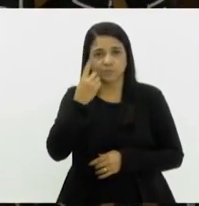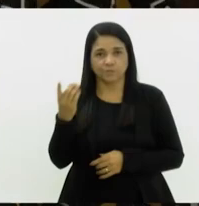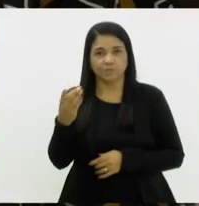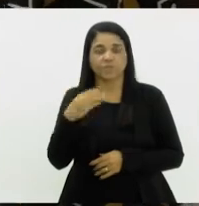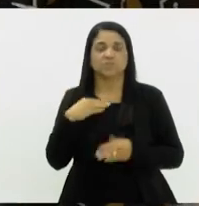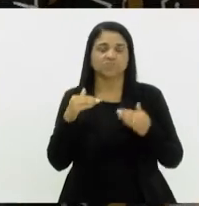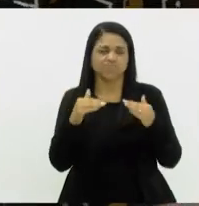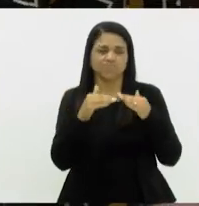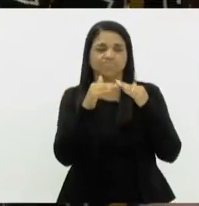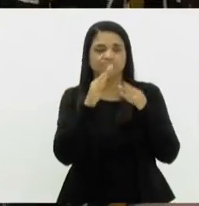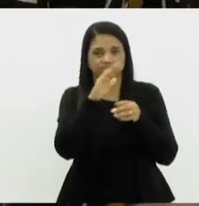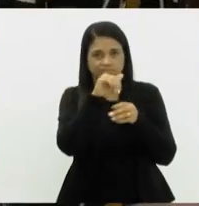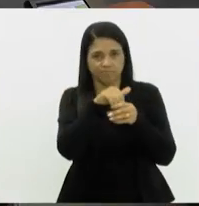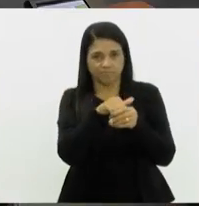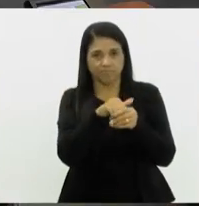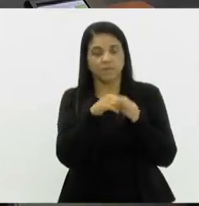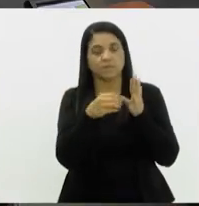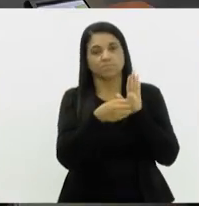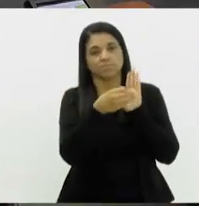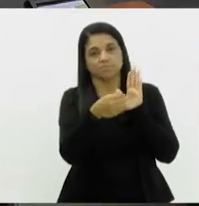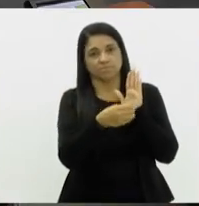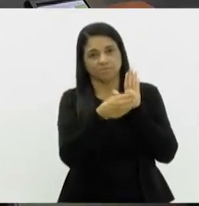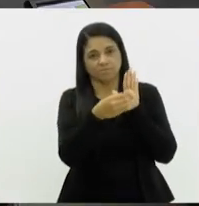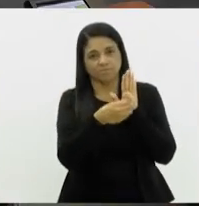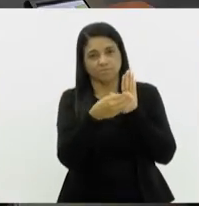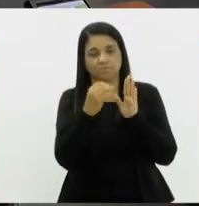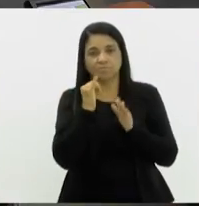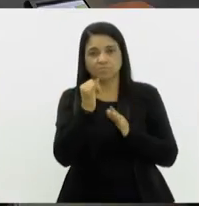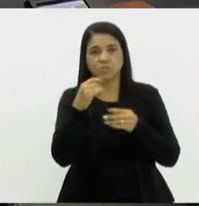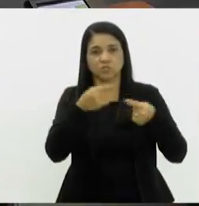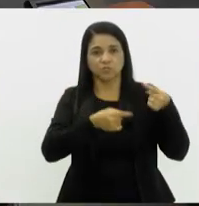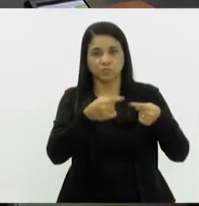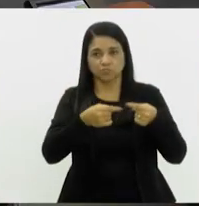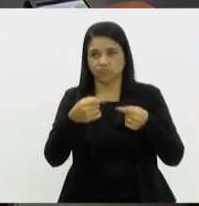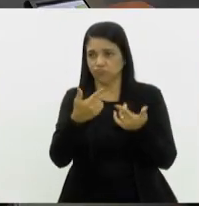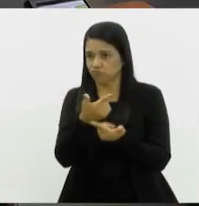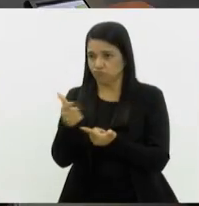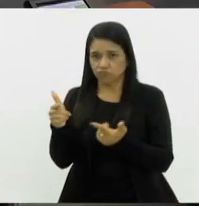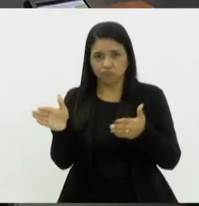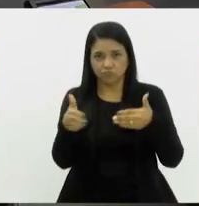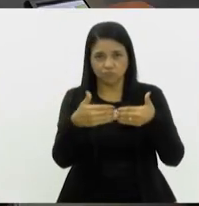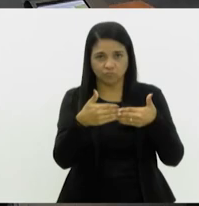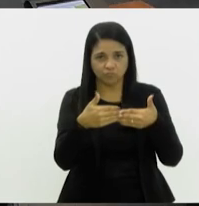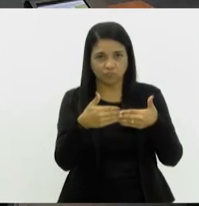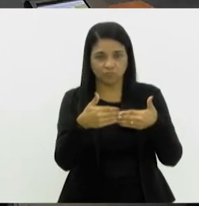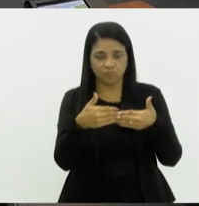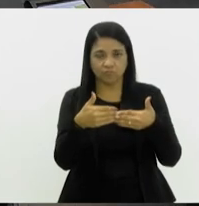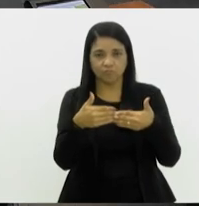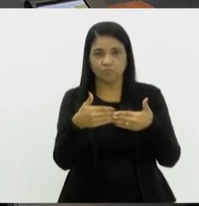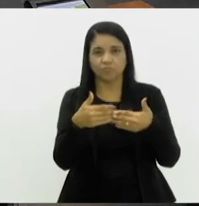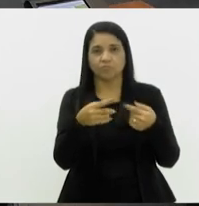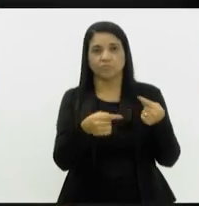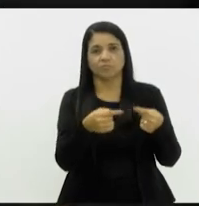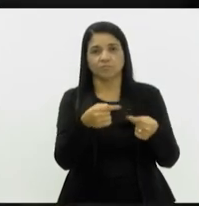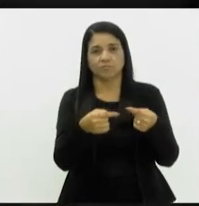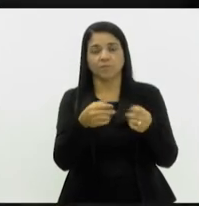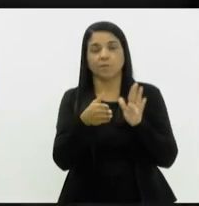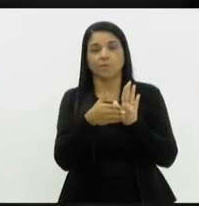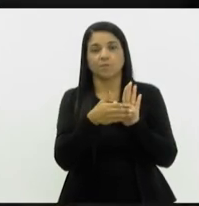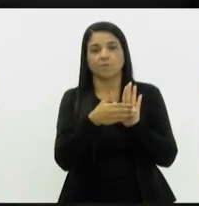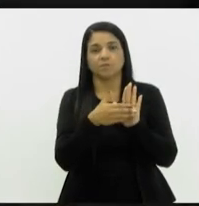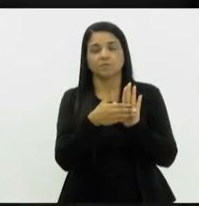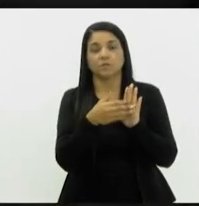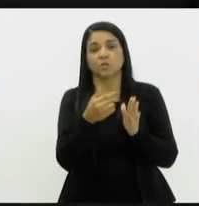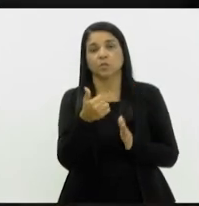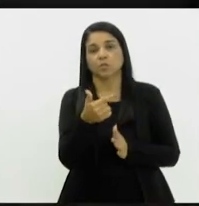Favorável, senhora presidente. Com os pareceres emitidos, em discussão. Não havendo quem queira discutir, encerrada a discussão. A presente proposta